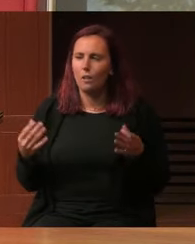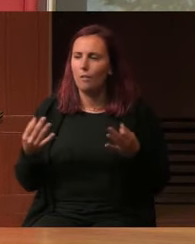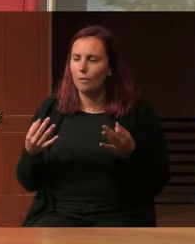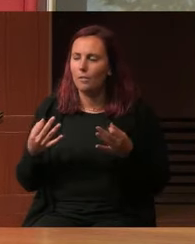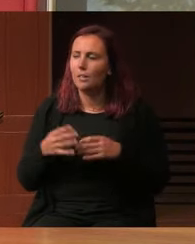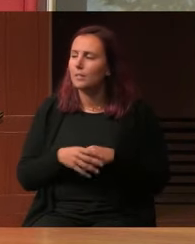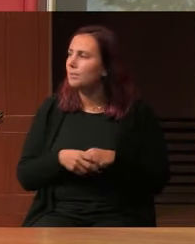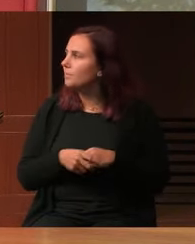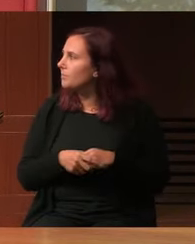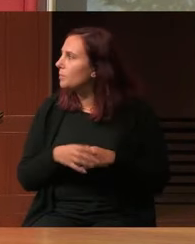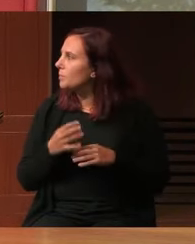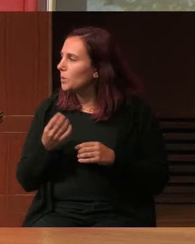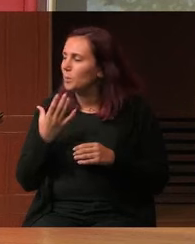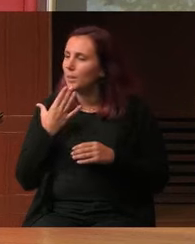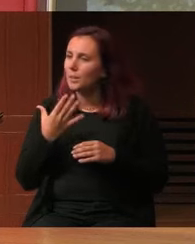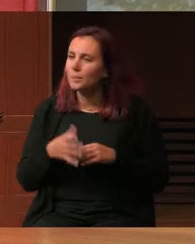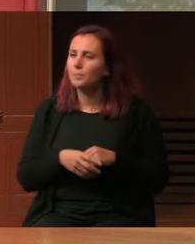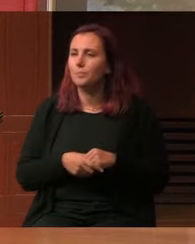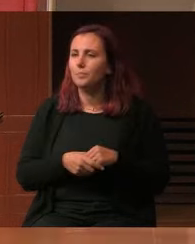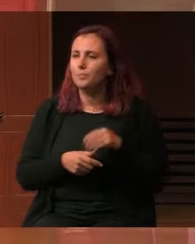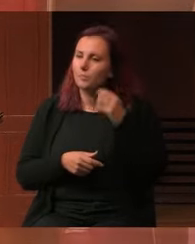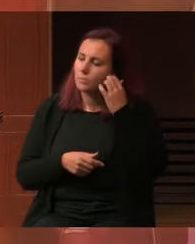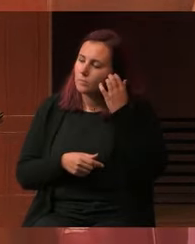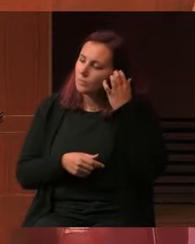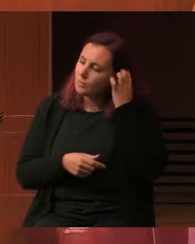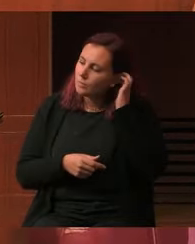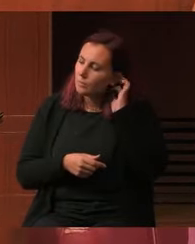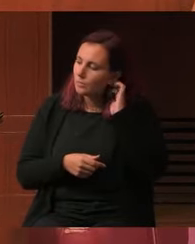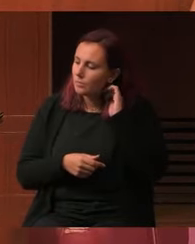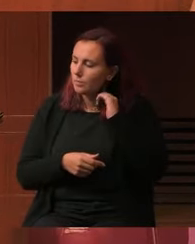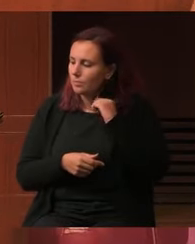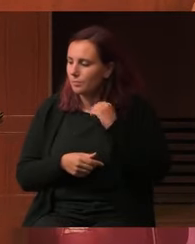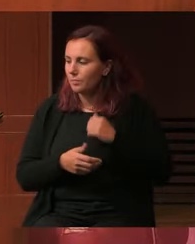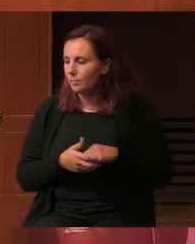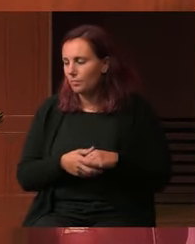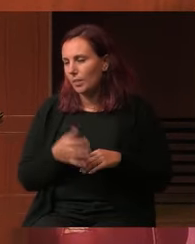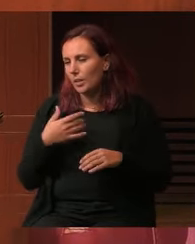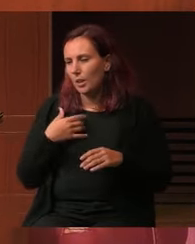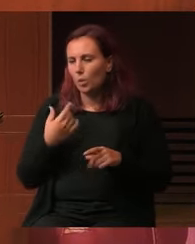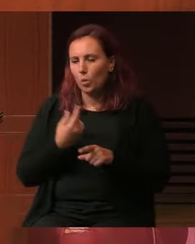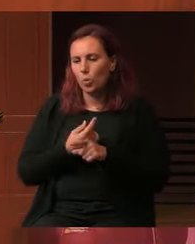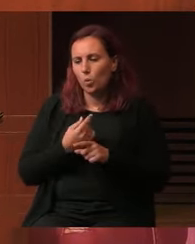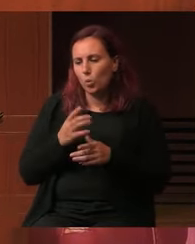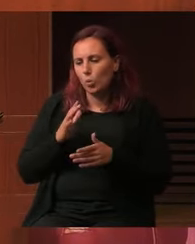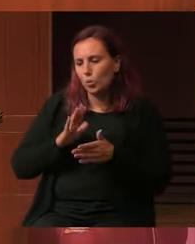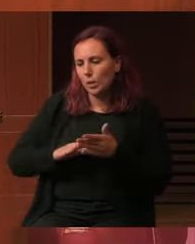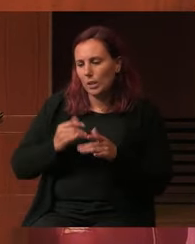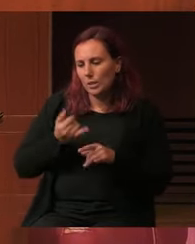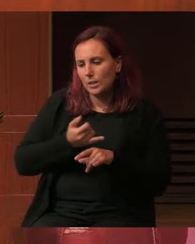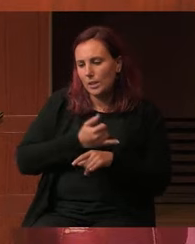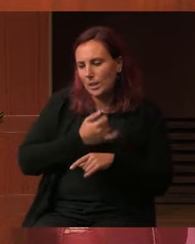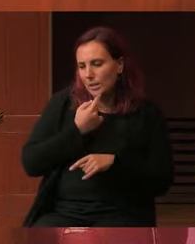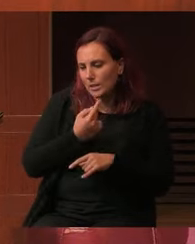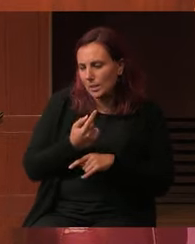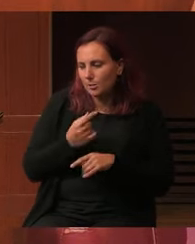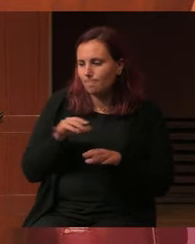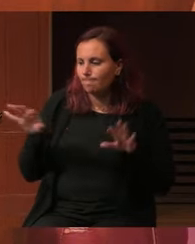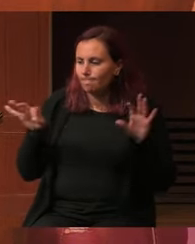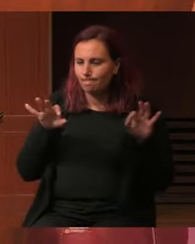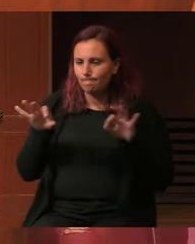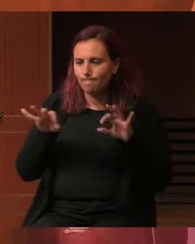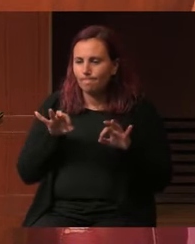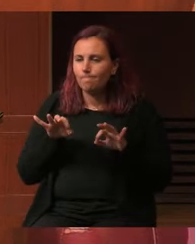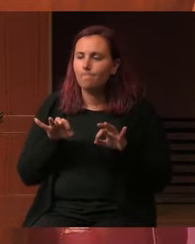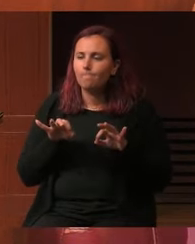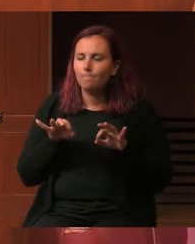estou a aprender muito. Muito obrigada. Eu, se calhar, pegava um bocadinho no que foi dito anteriormente. E